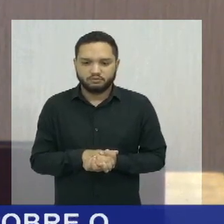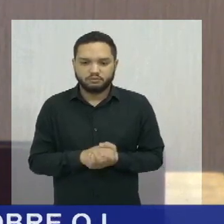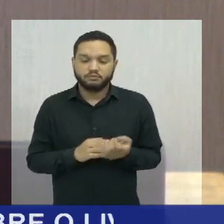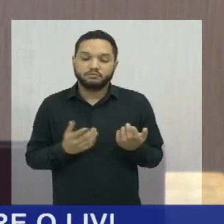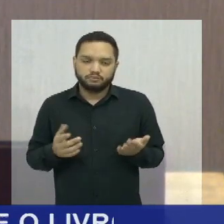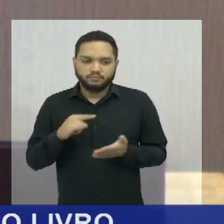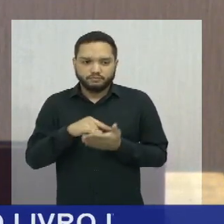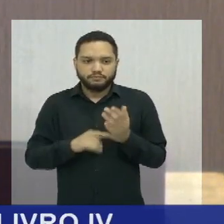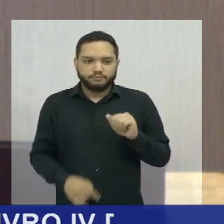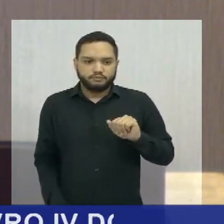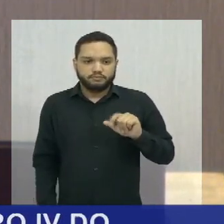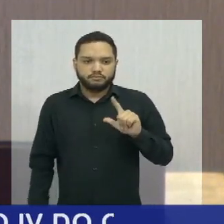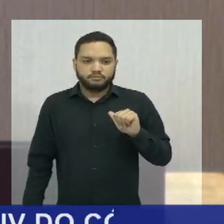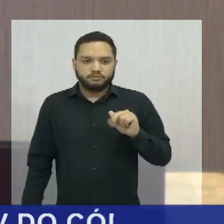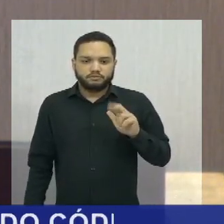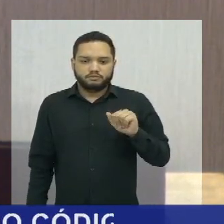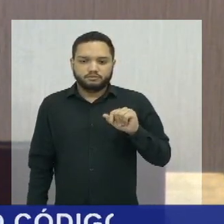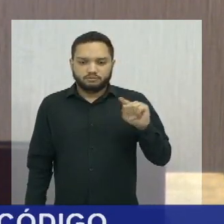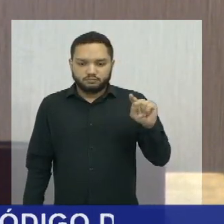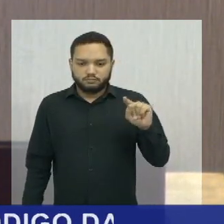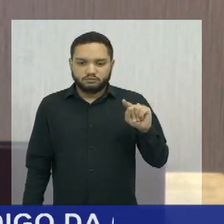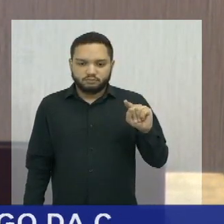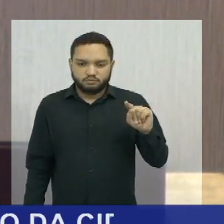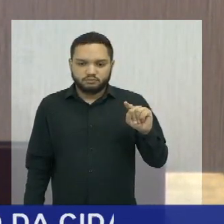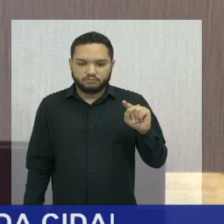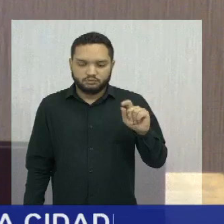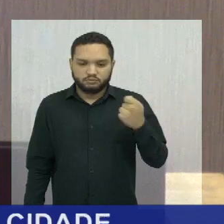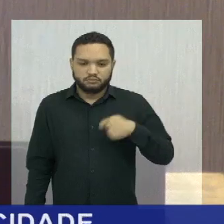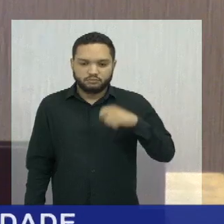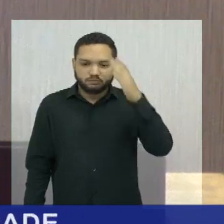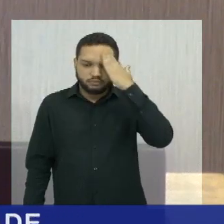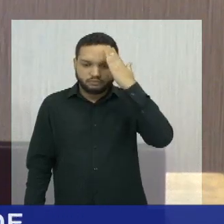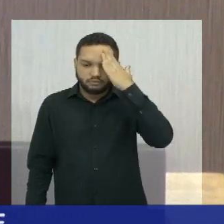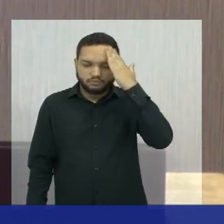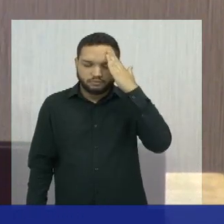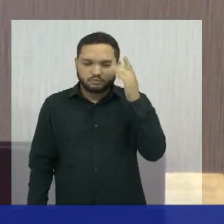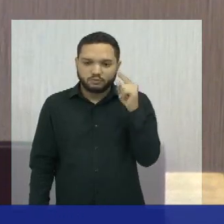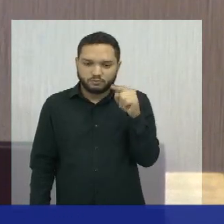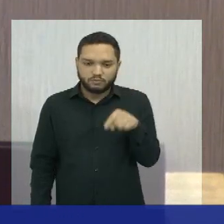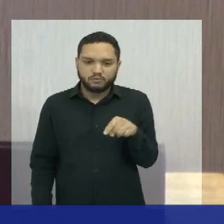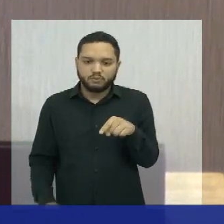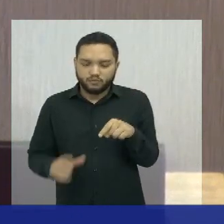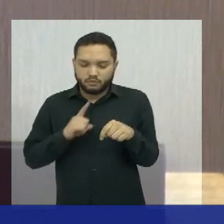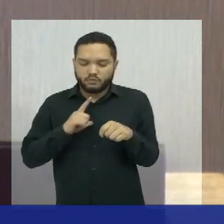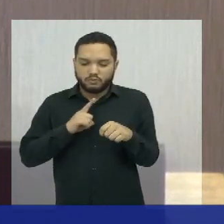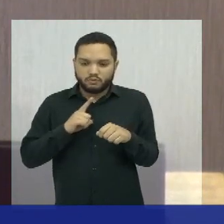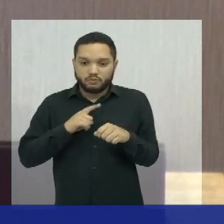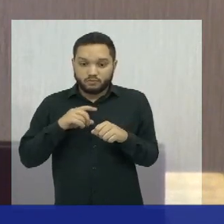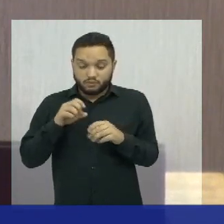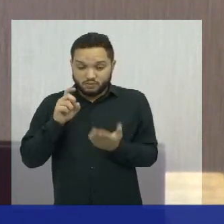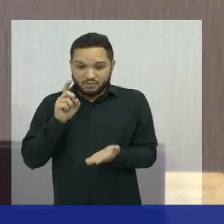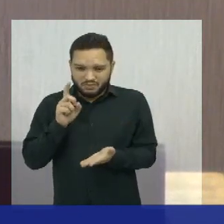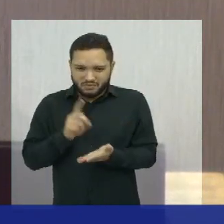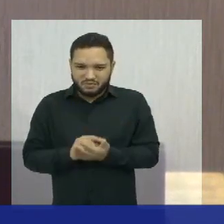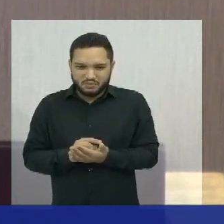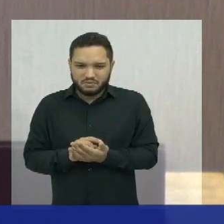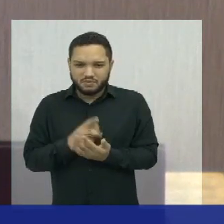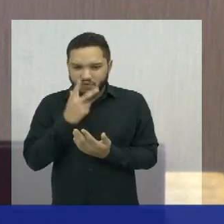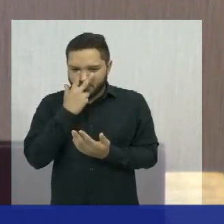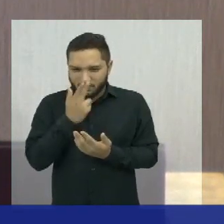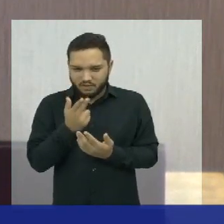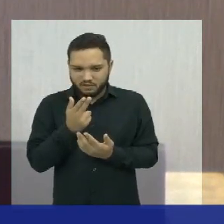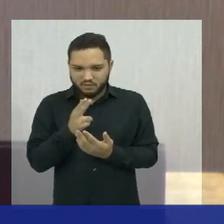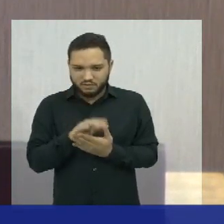alvará, a gente tem, e sabemos que quando nós temos ele definitivo, não significa